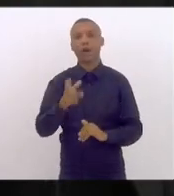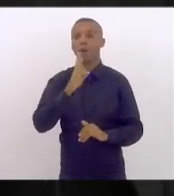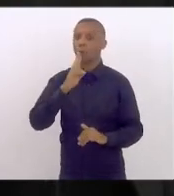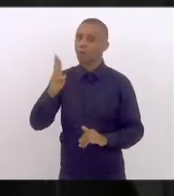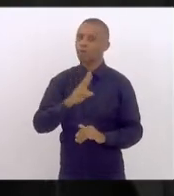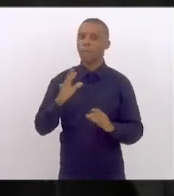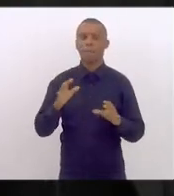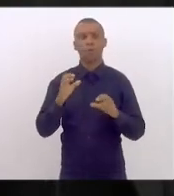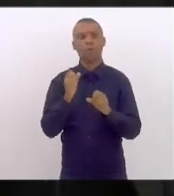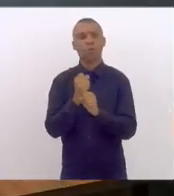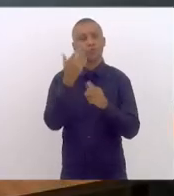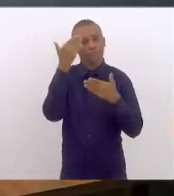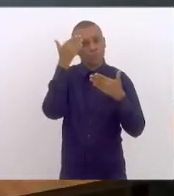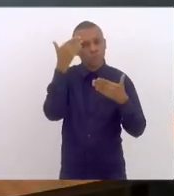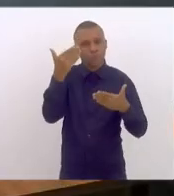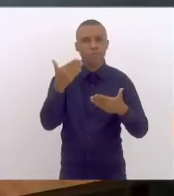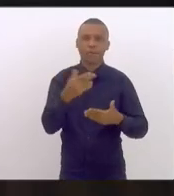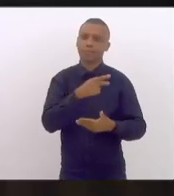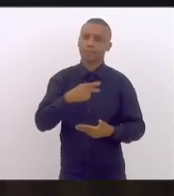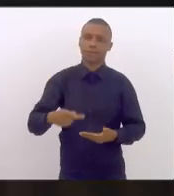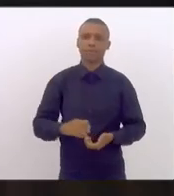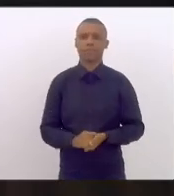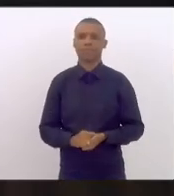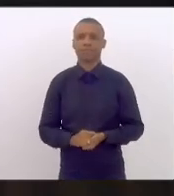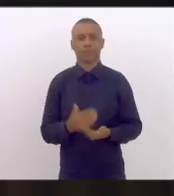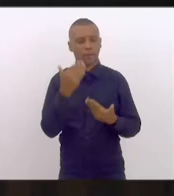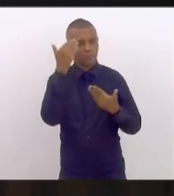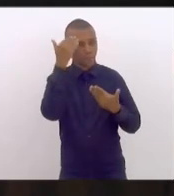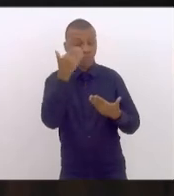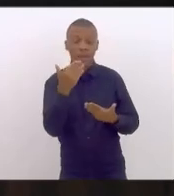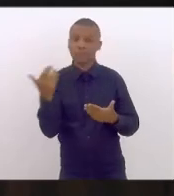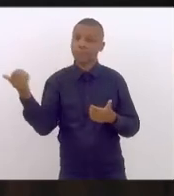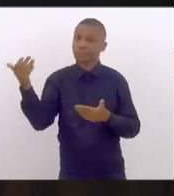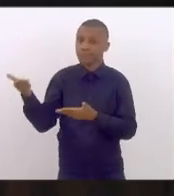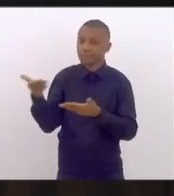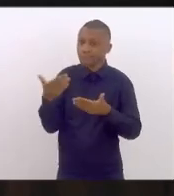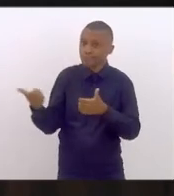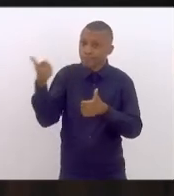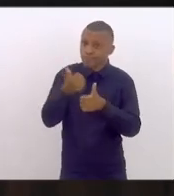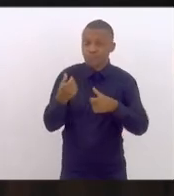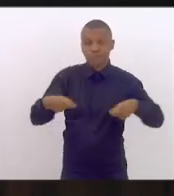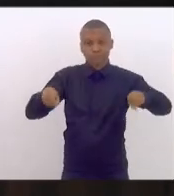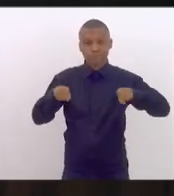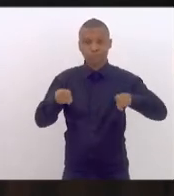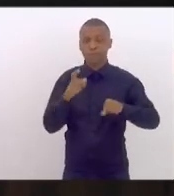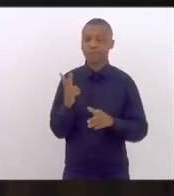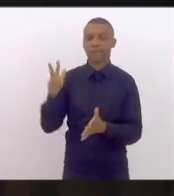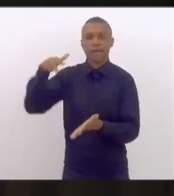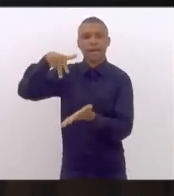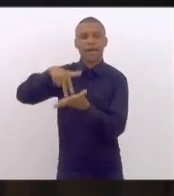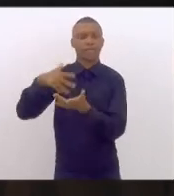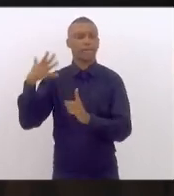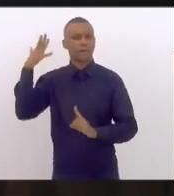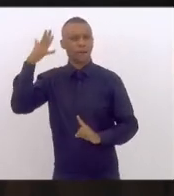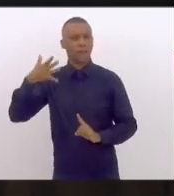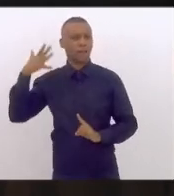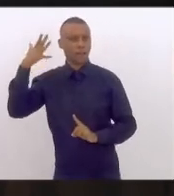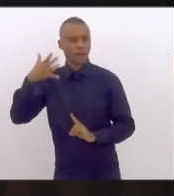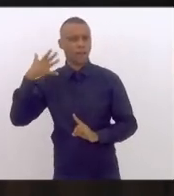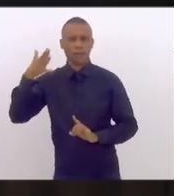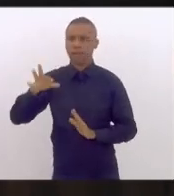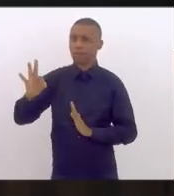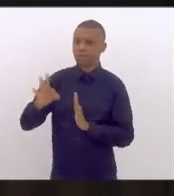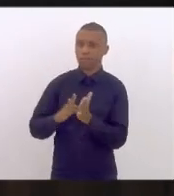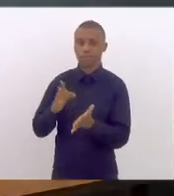Muito obrigado senhor obrigado o deputado Luís Paulo a quem convido para assumir a presidência dos trabalhos para que eu possa fazer uso da palavra com próxima do